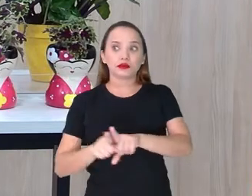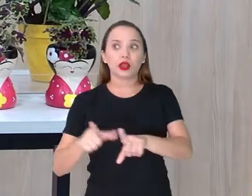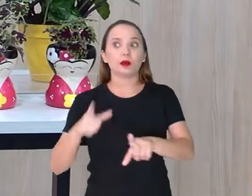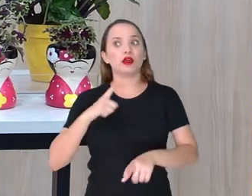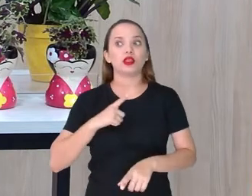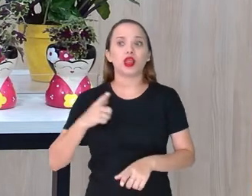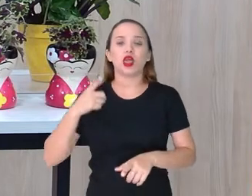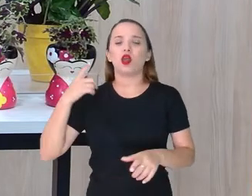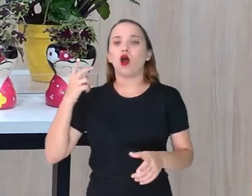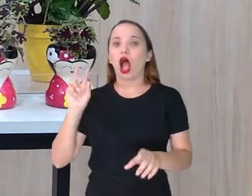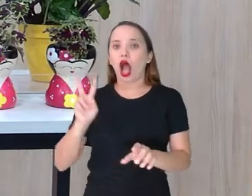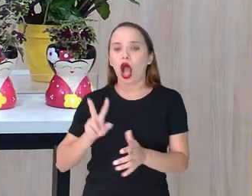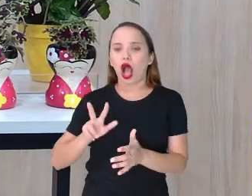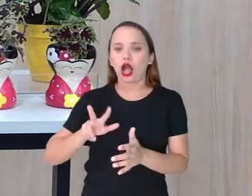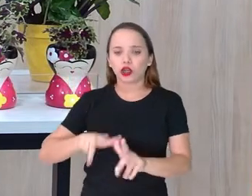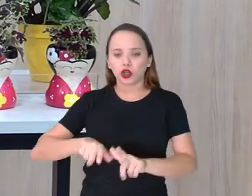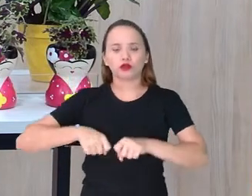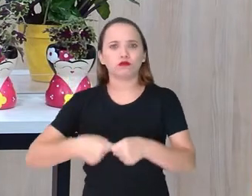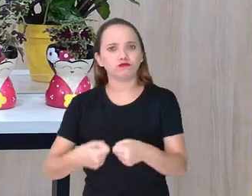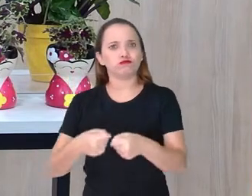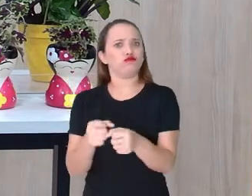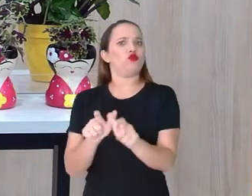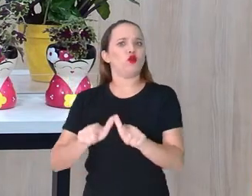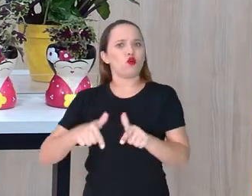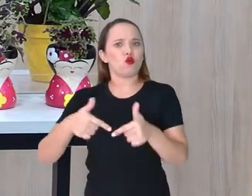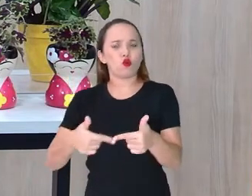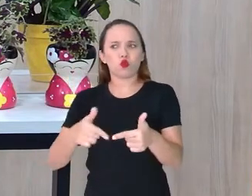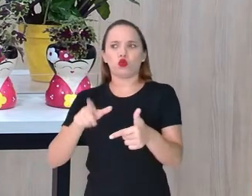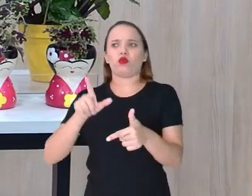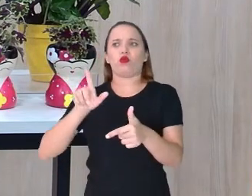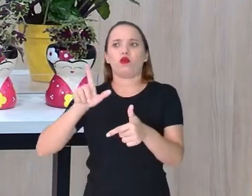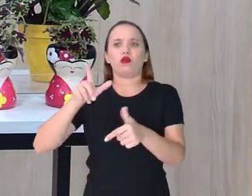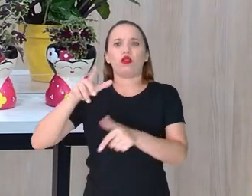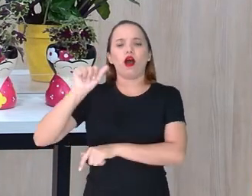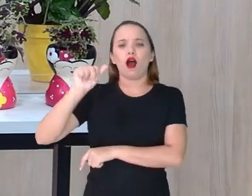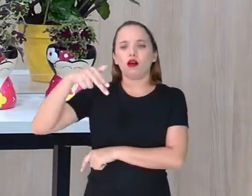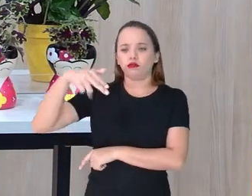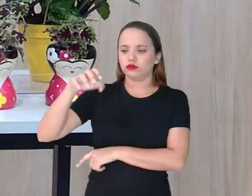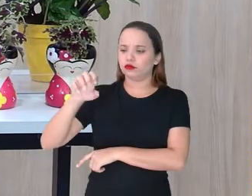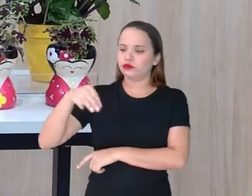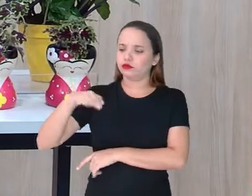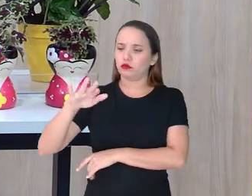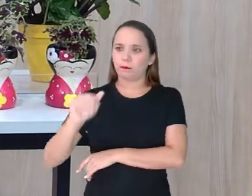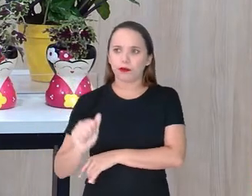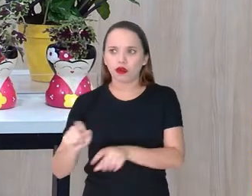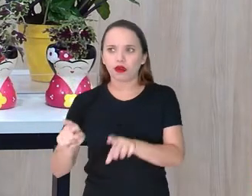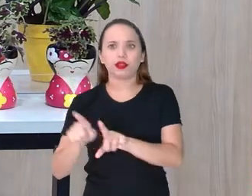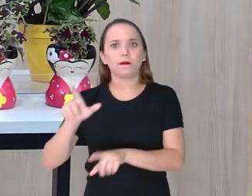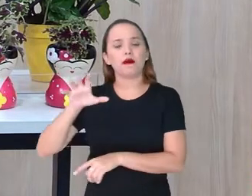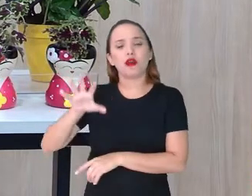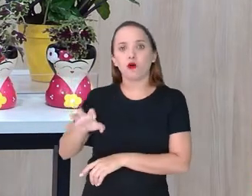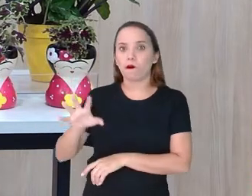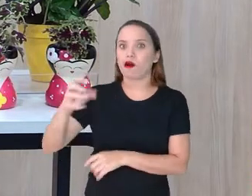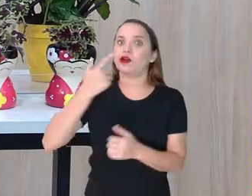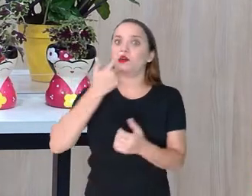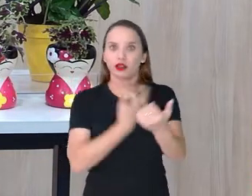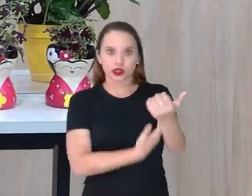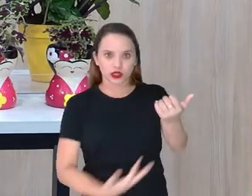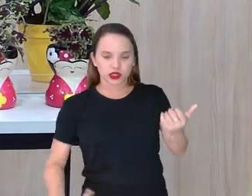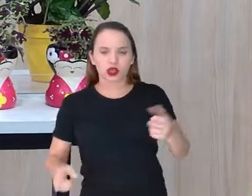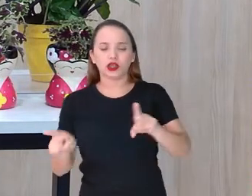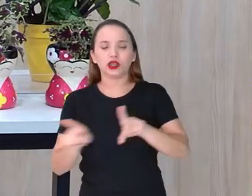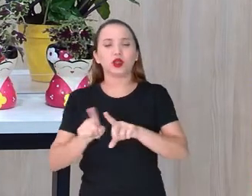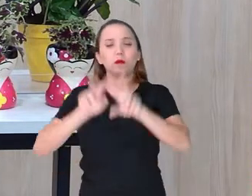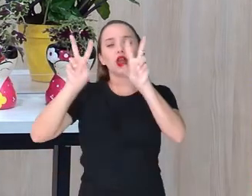à anemia e à leucemia. Temos também aqui a questão dos fogos de artifício, né? Nessa época,